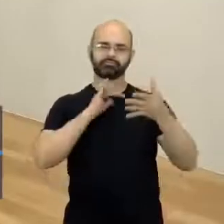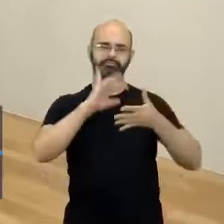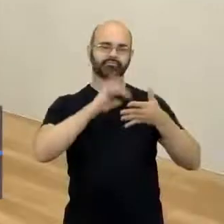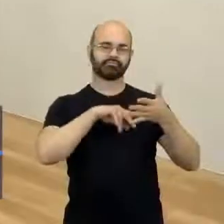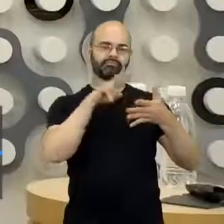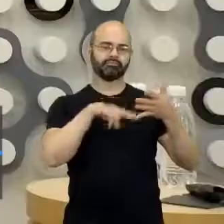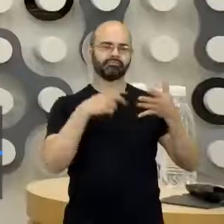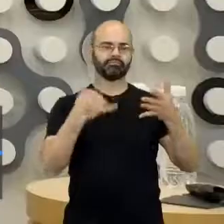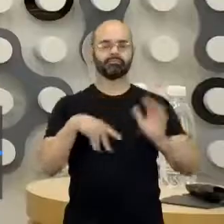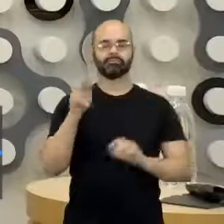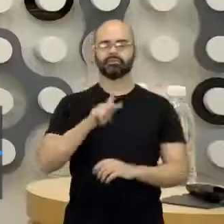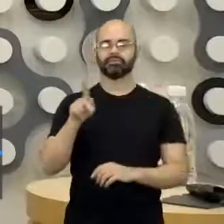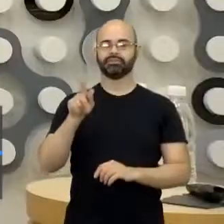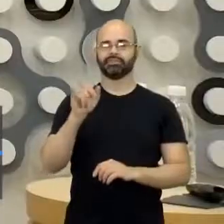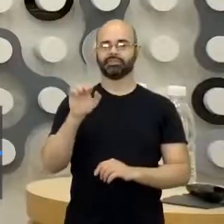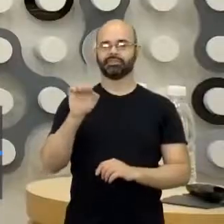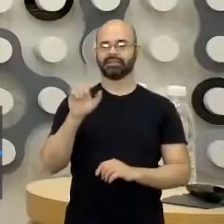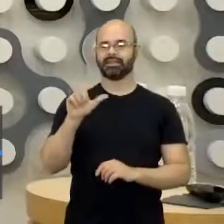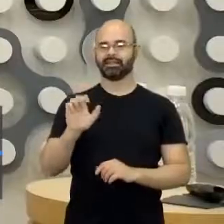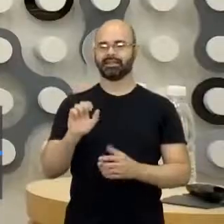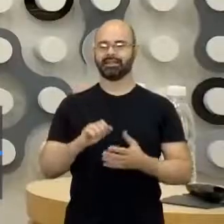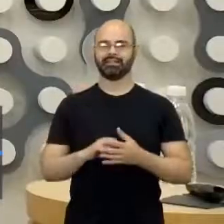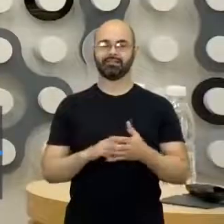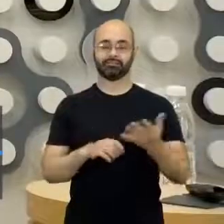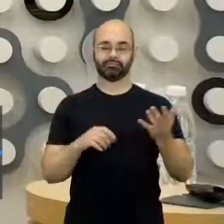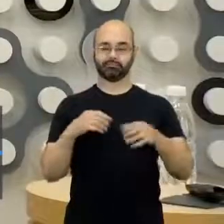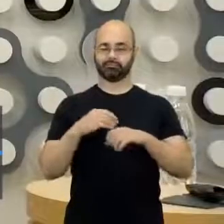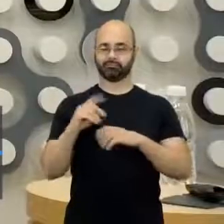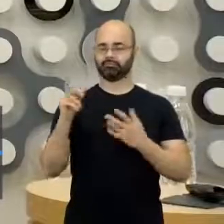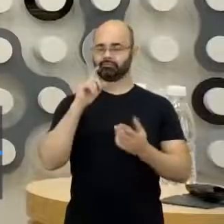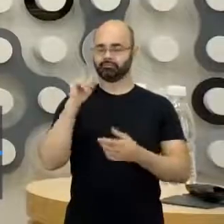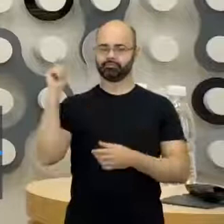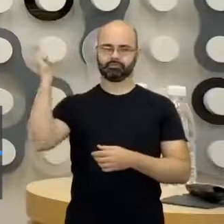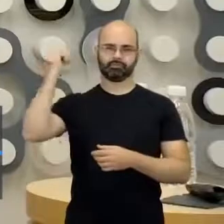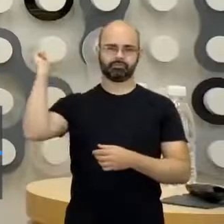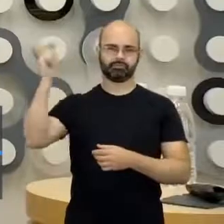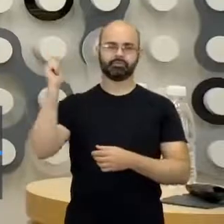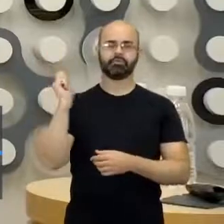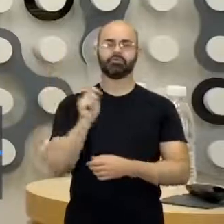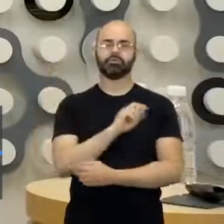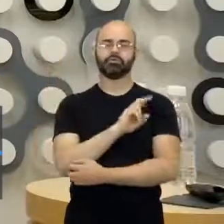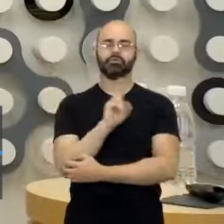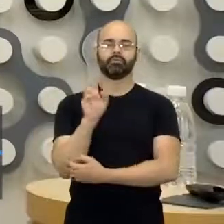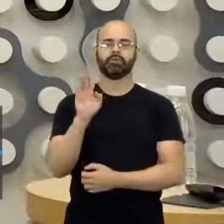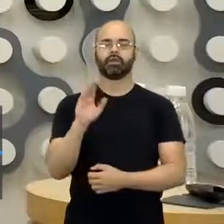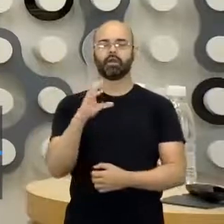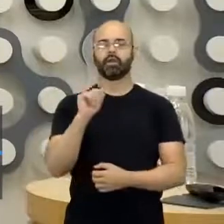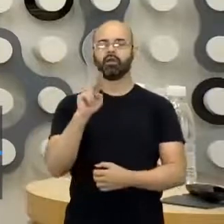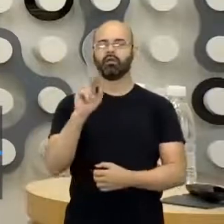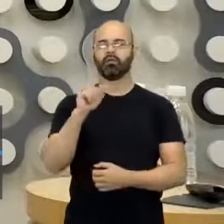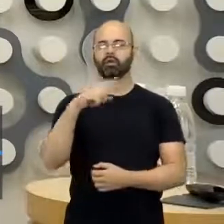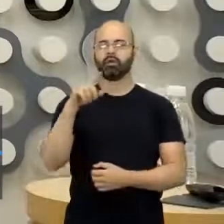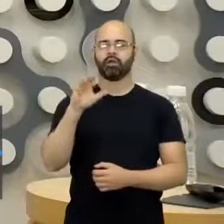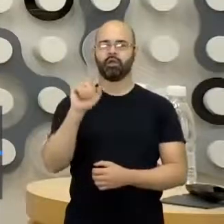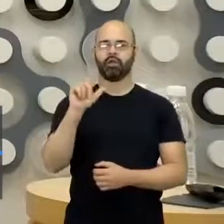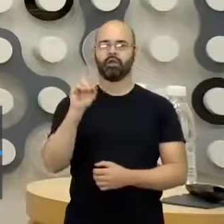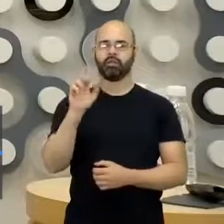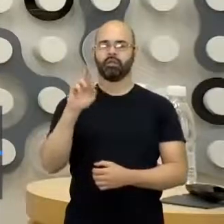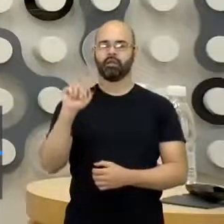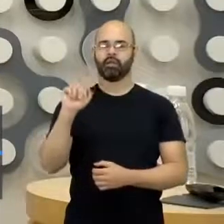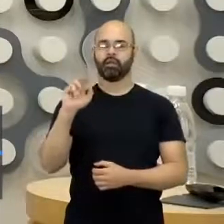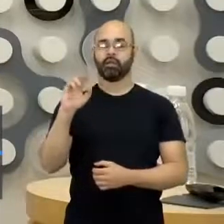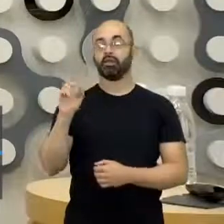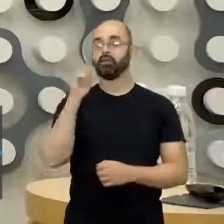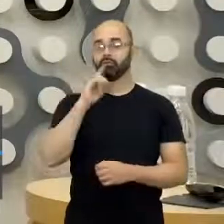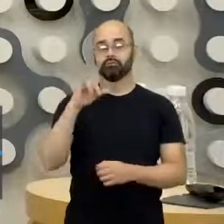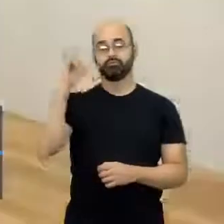Professora Gisele comenta que o nome do aluno que trabalha no Beto Carreiro é Cauã Calderaro. Ele tem Face e Insta. Então aí a gente